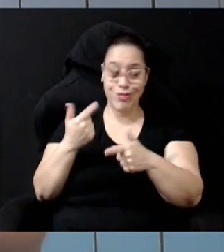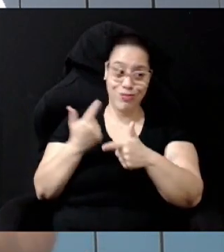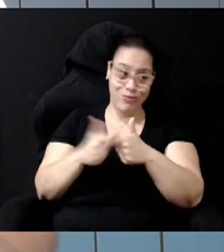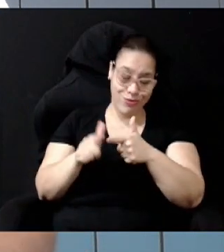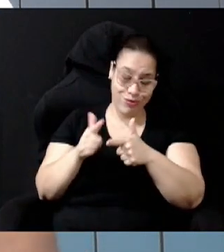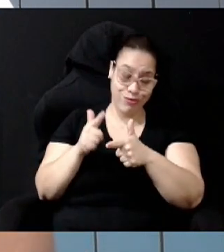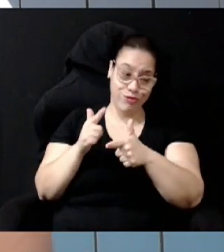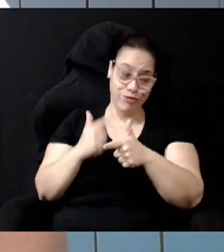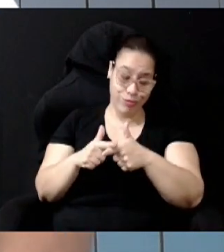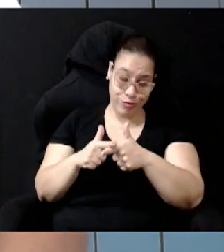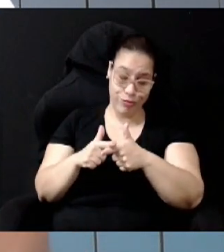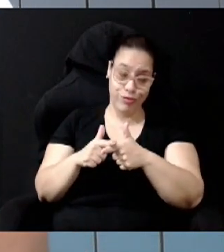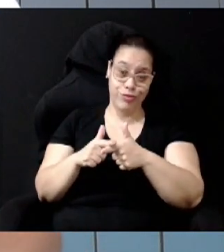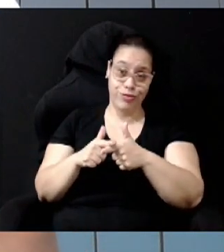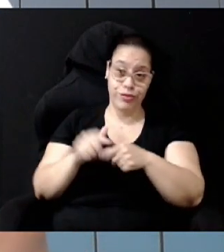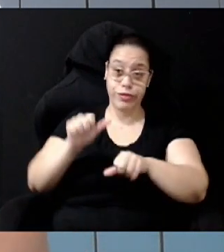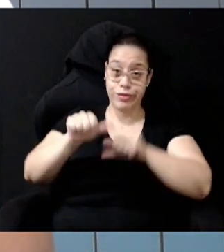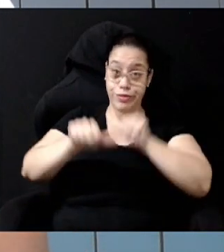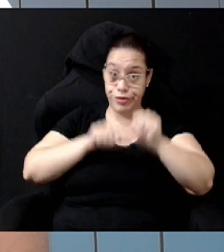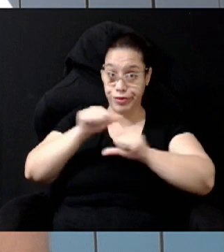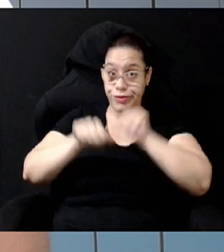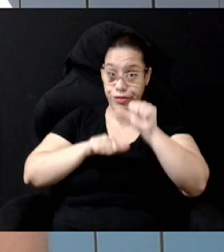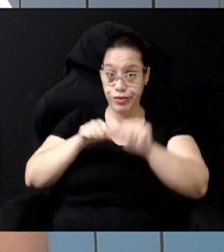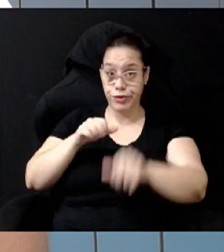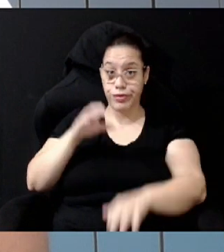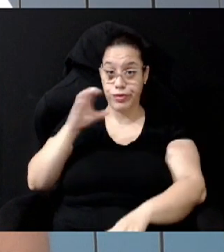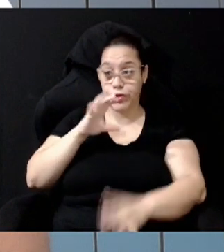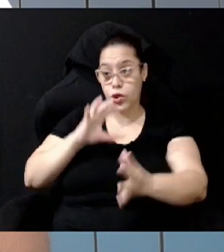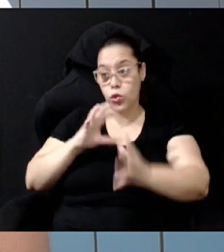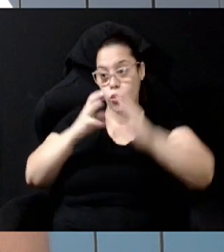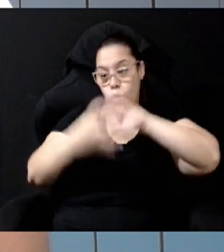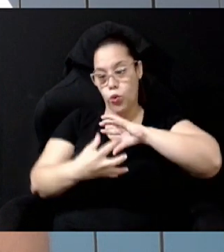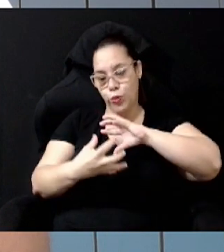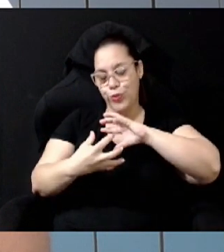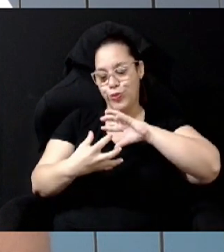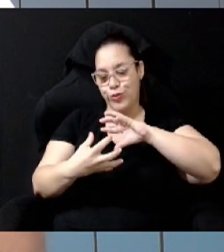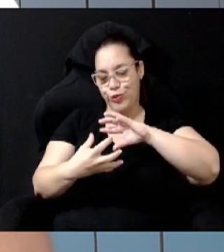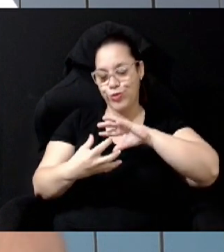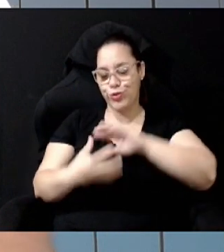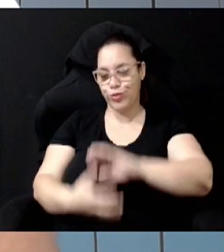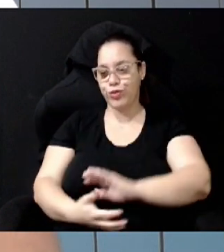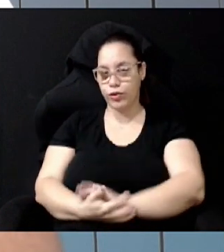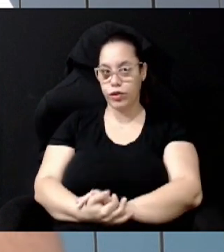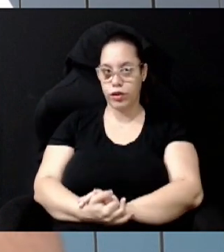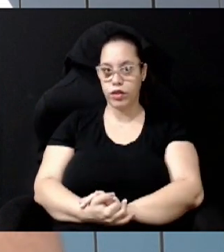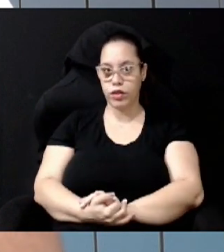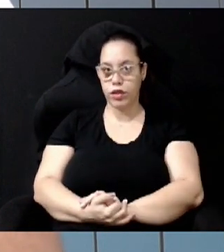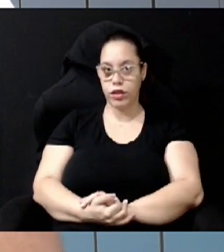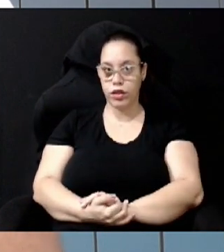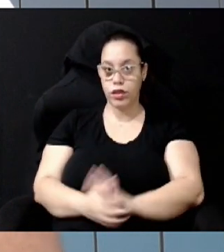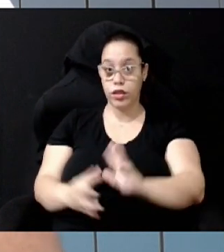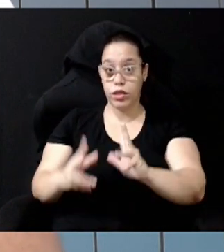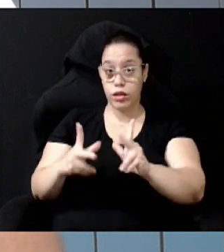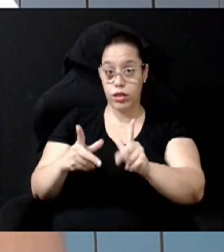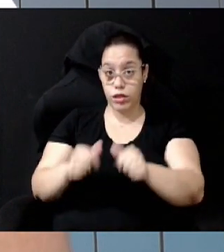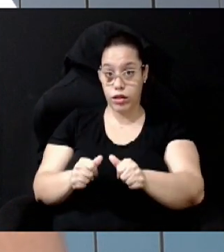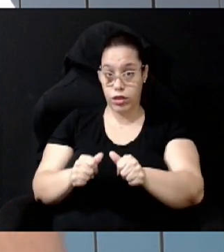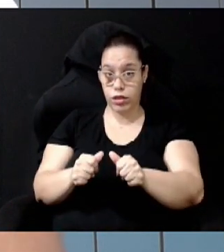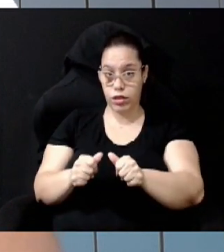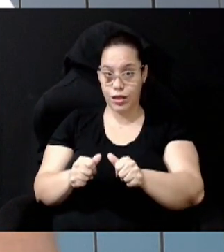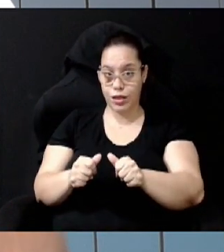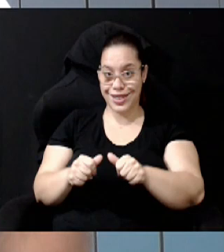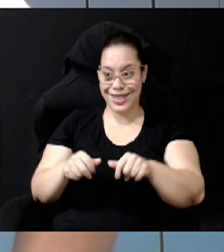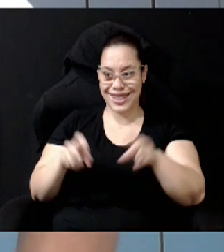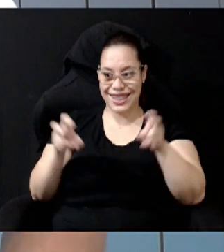da mudança mesmo do globo, da nossa Mãe Terra, que também grita por